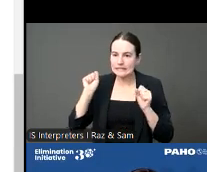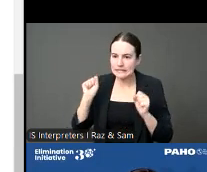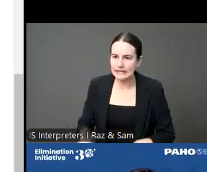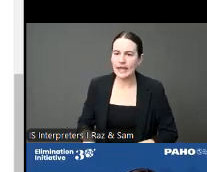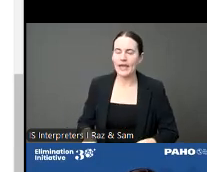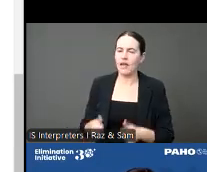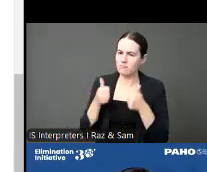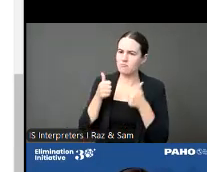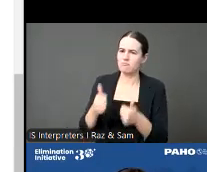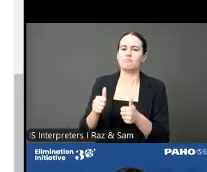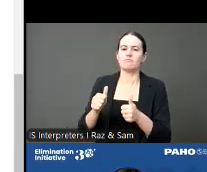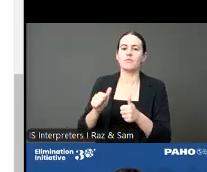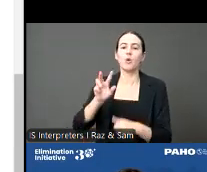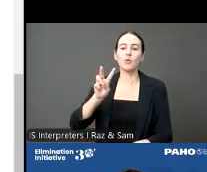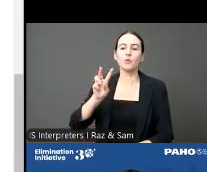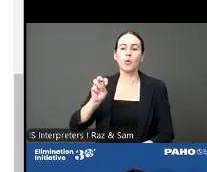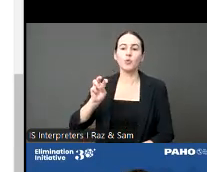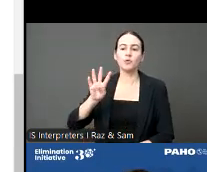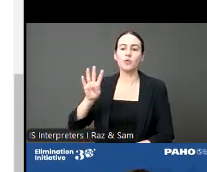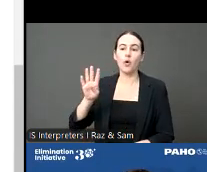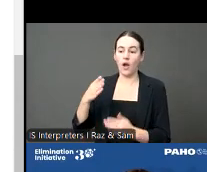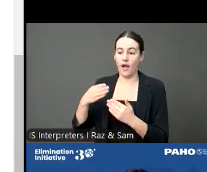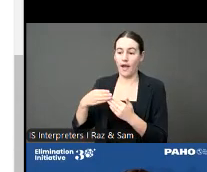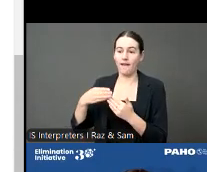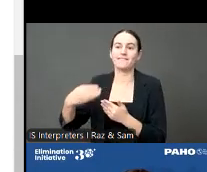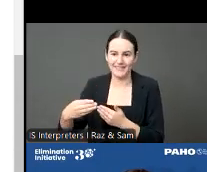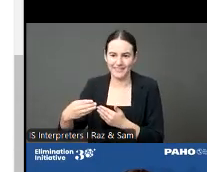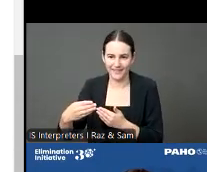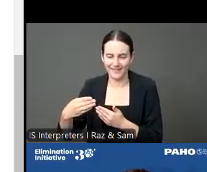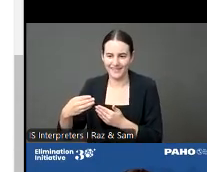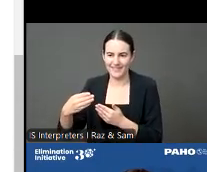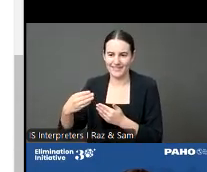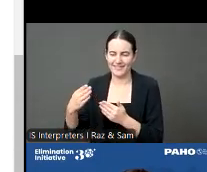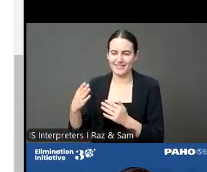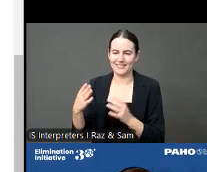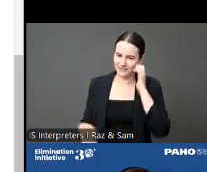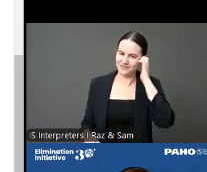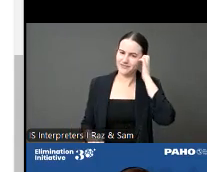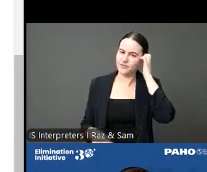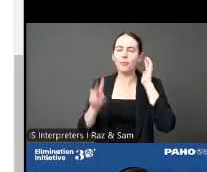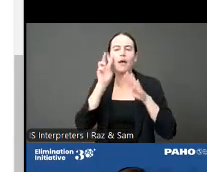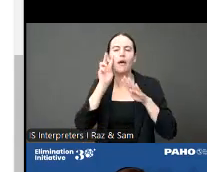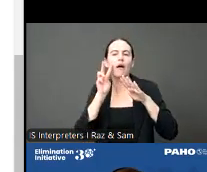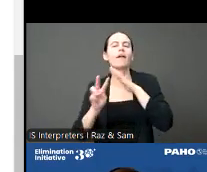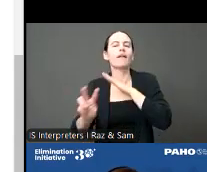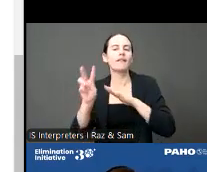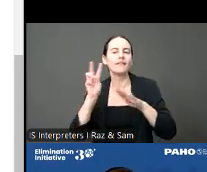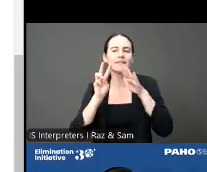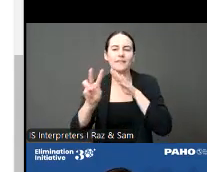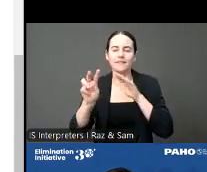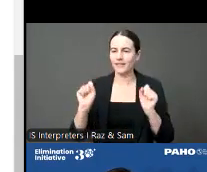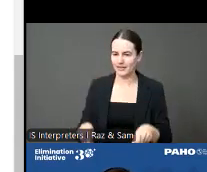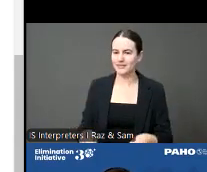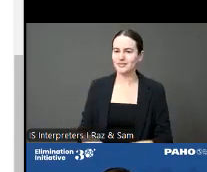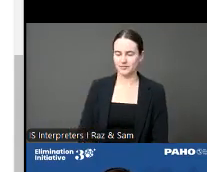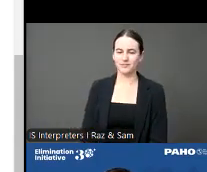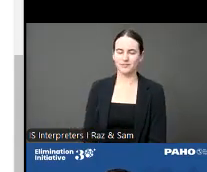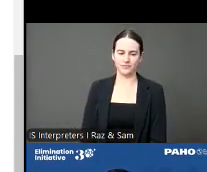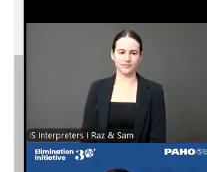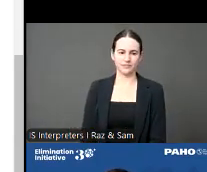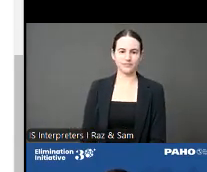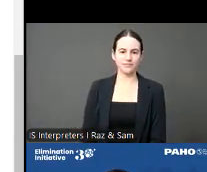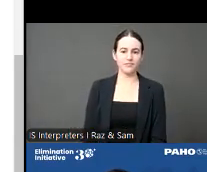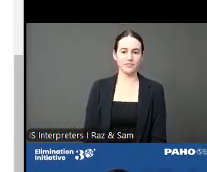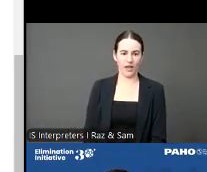em 2024 e antes de 2030. Esta é a projeção que nós temos e que acreditamos que possa